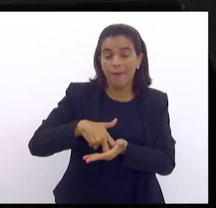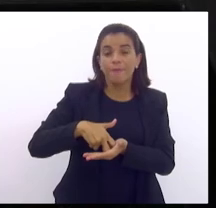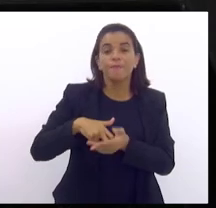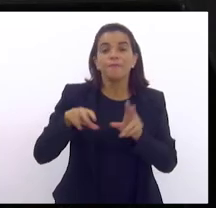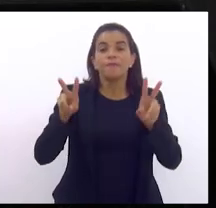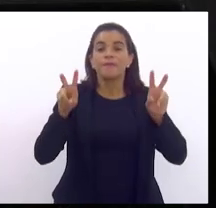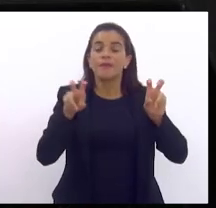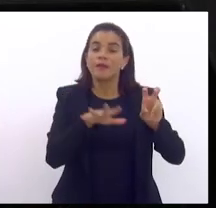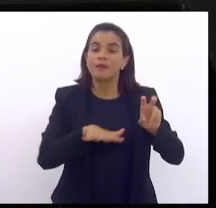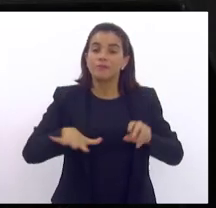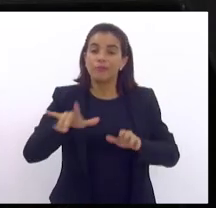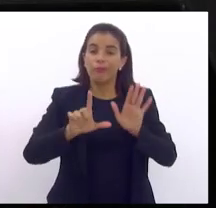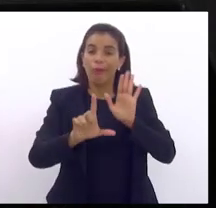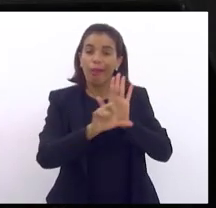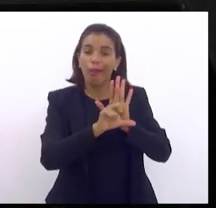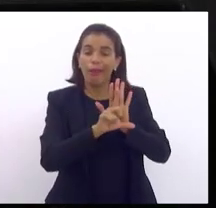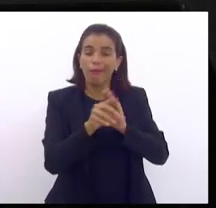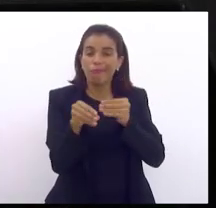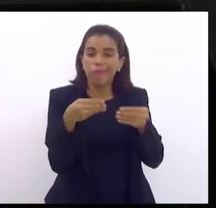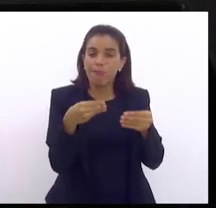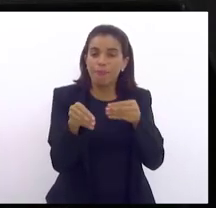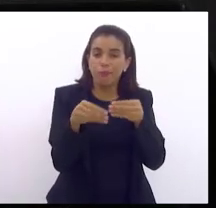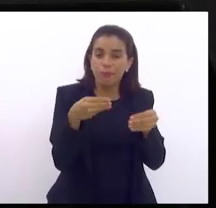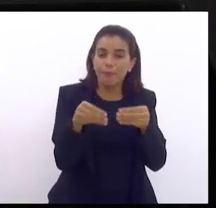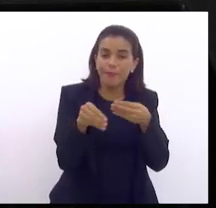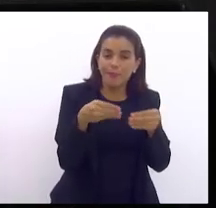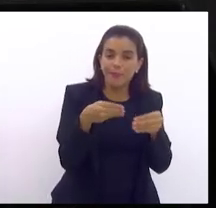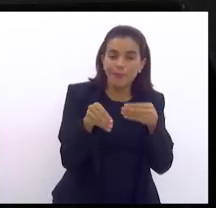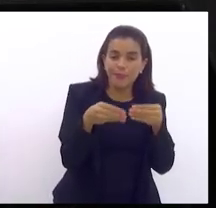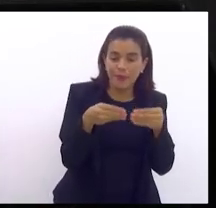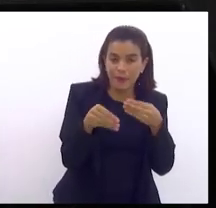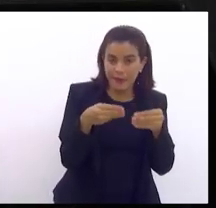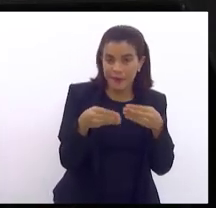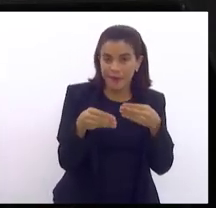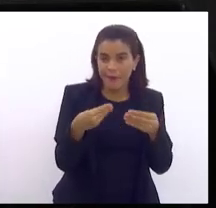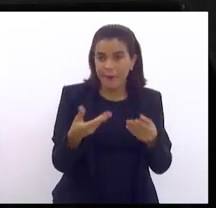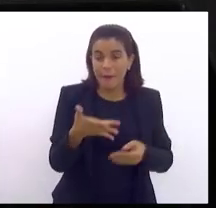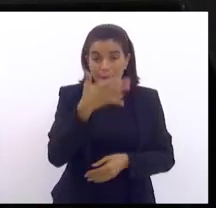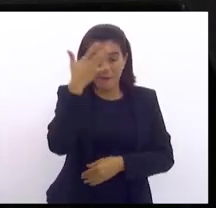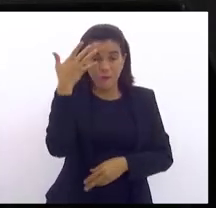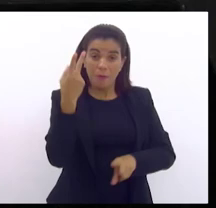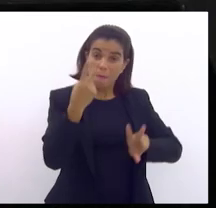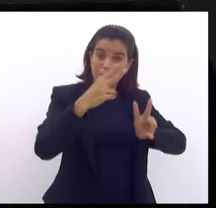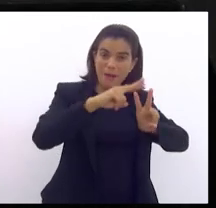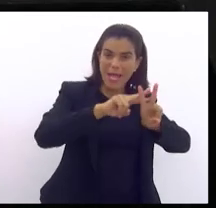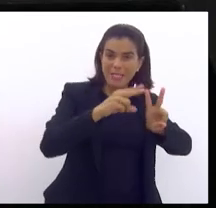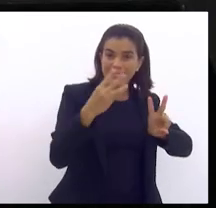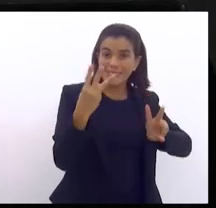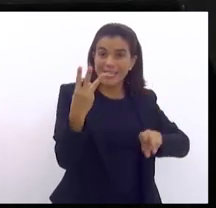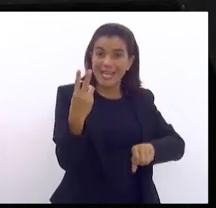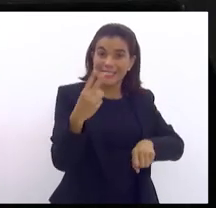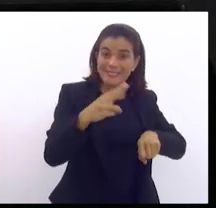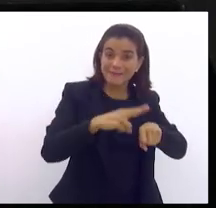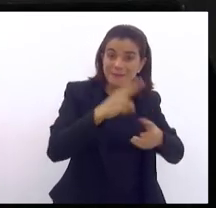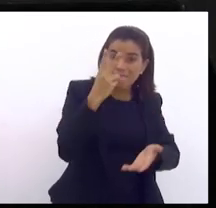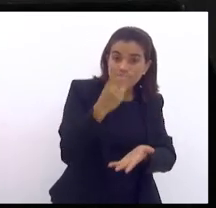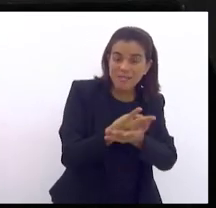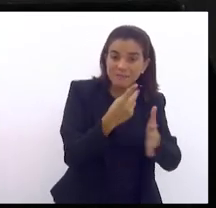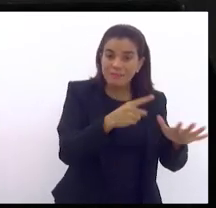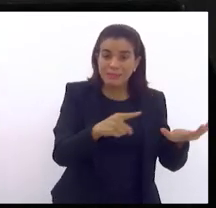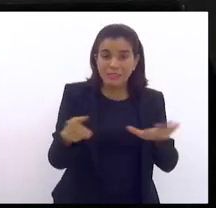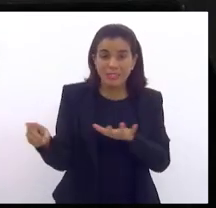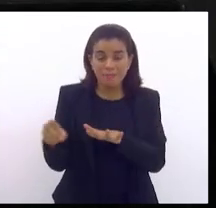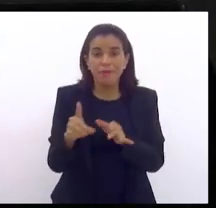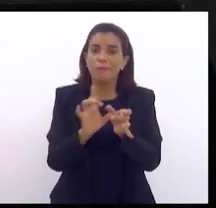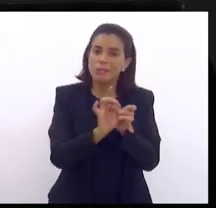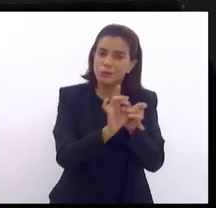questão das leis, como nós vimos aqui ultimamente, o cara é preso 3 vezes na semana e ele é